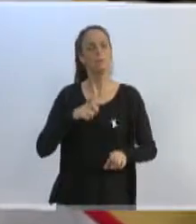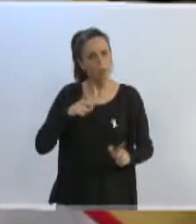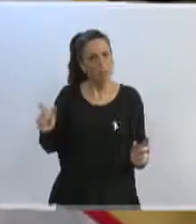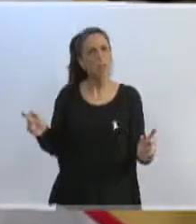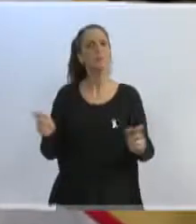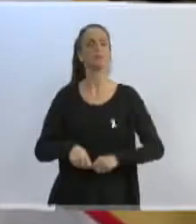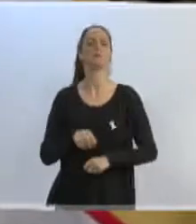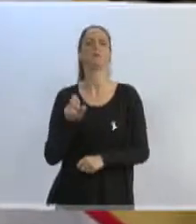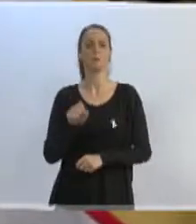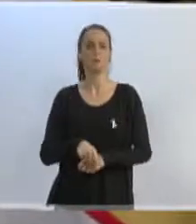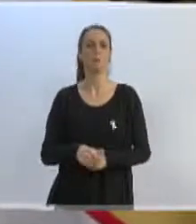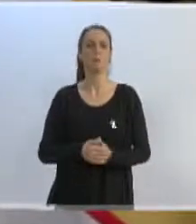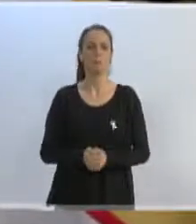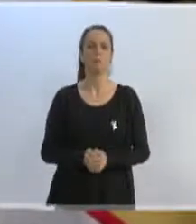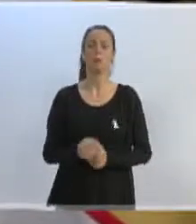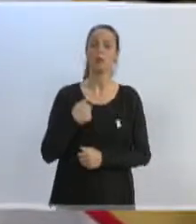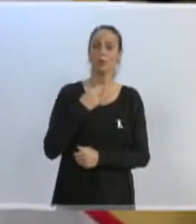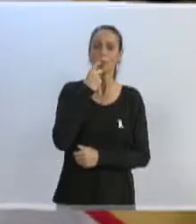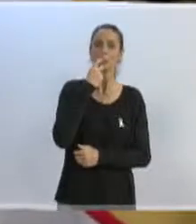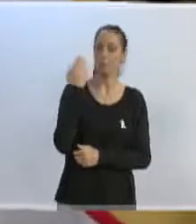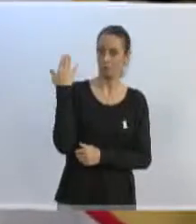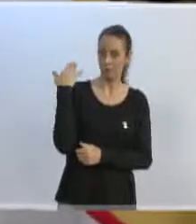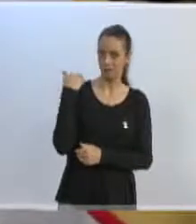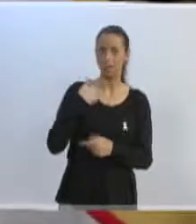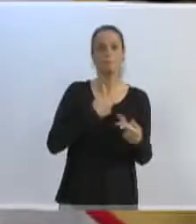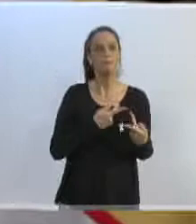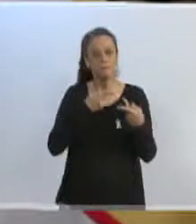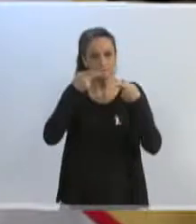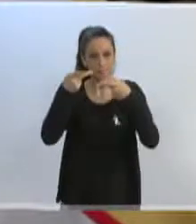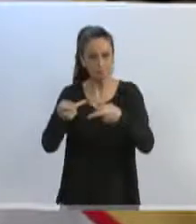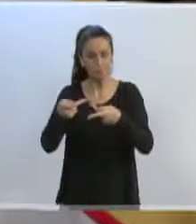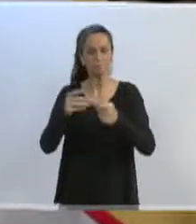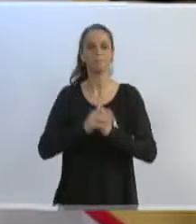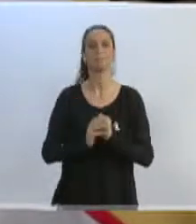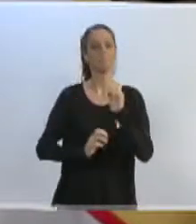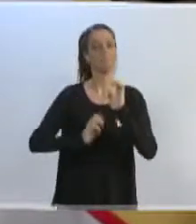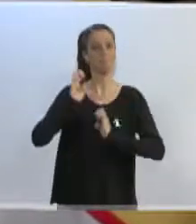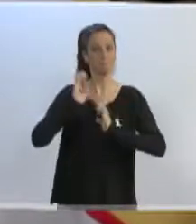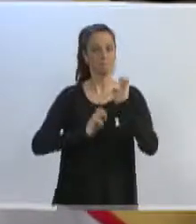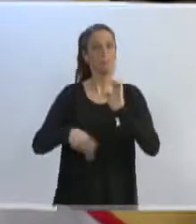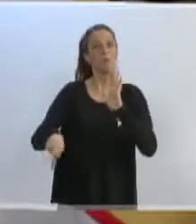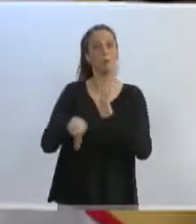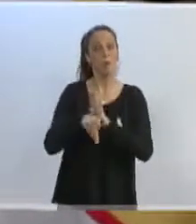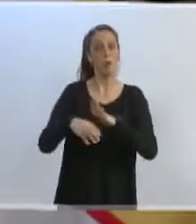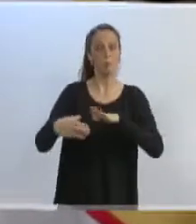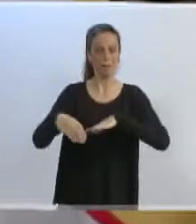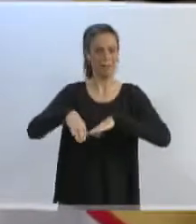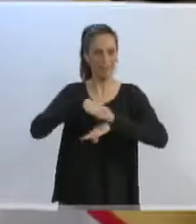capazes. Eu recentemente visitei uma fábrica de calçados São João